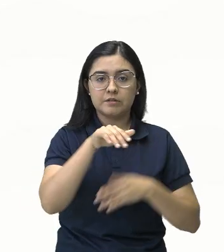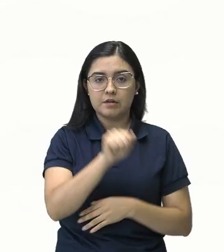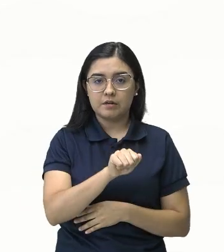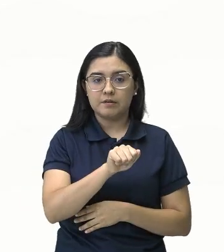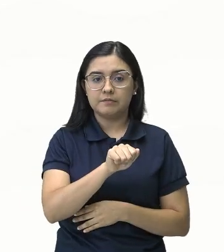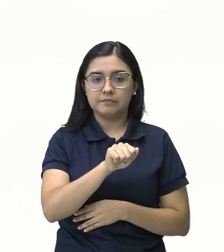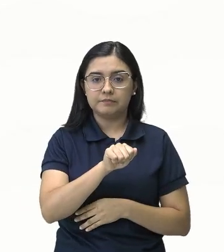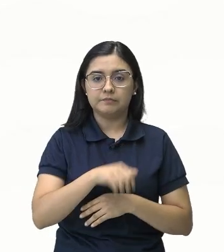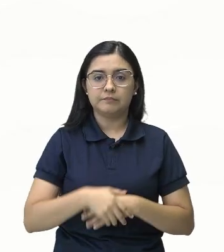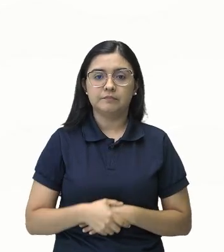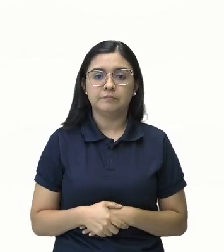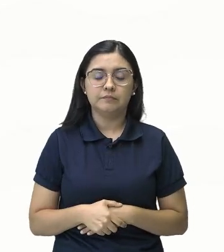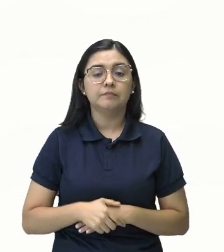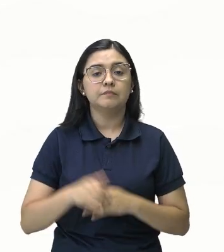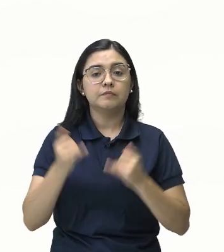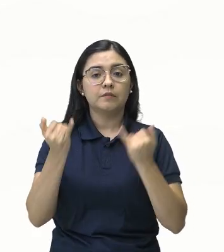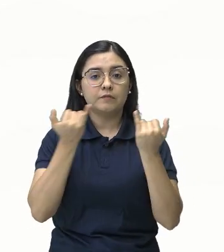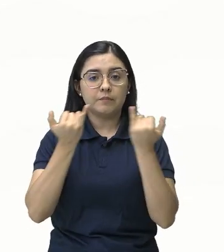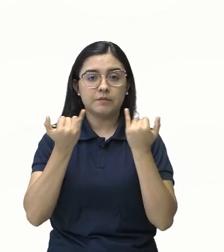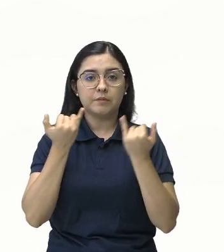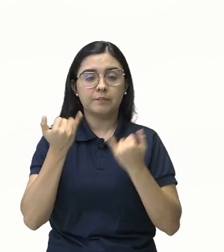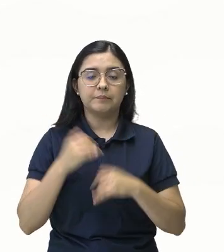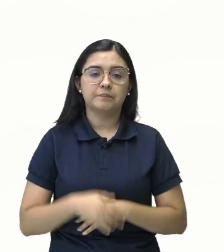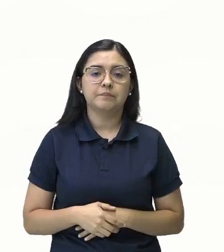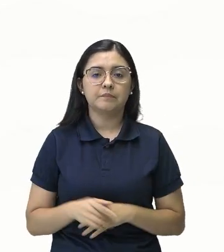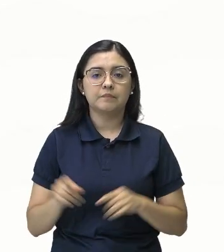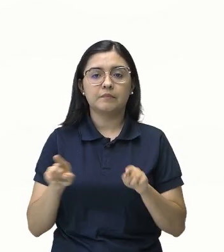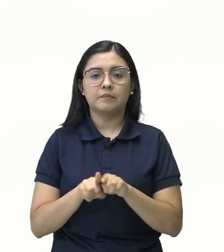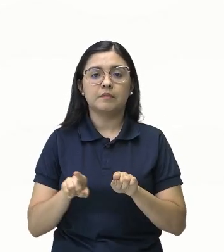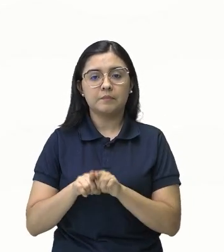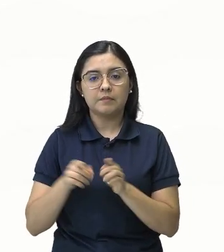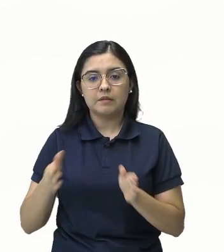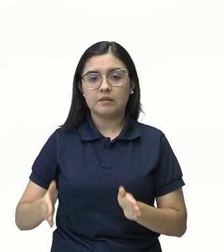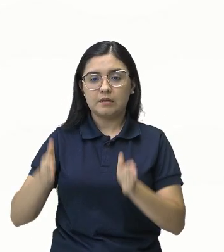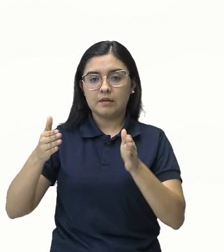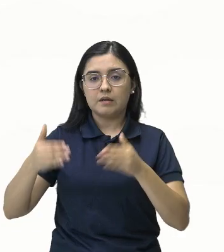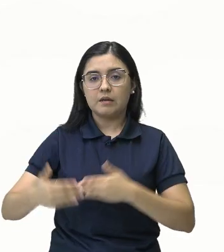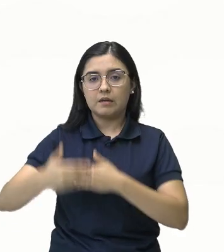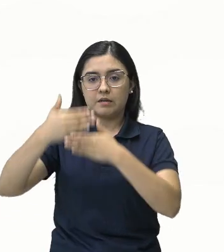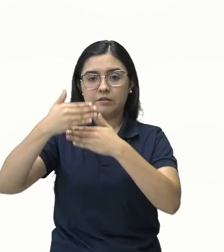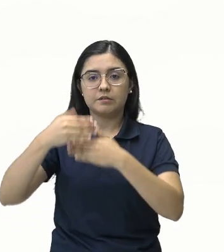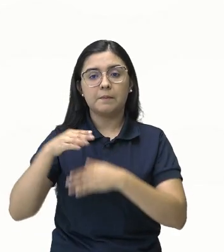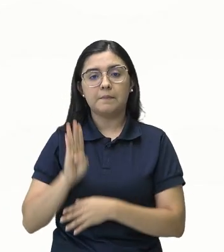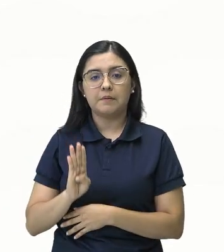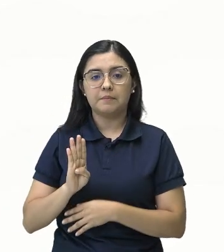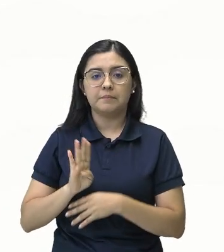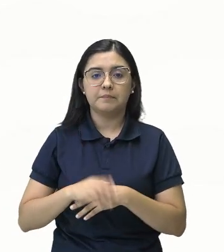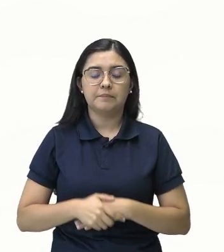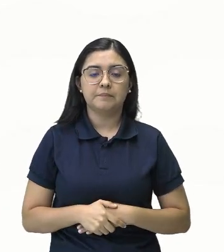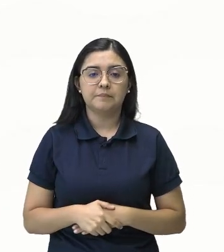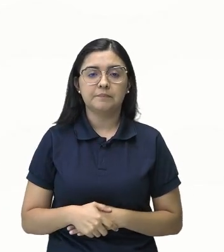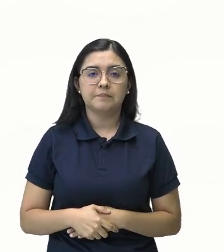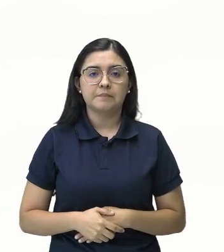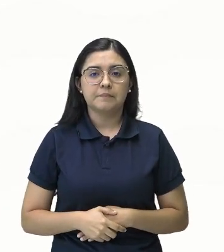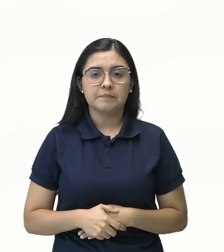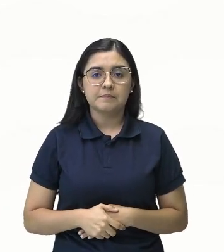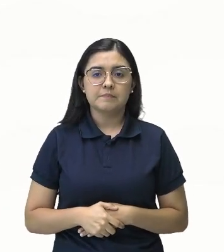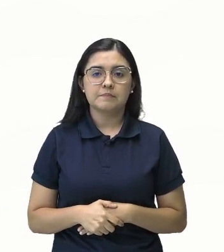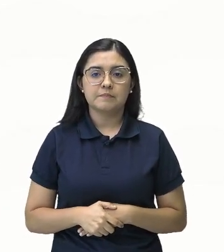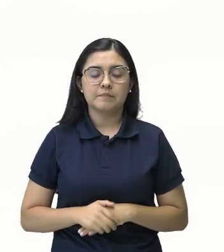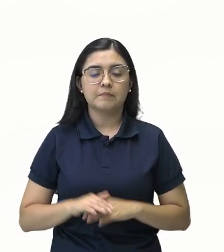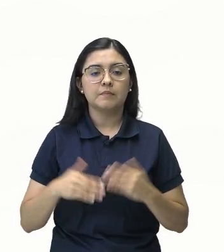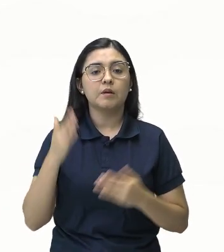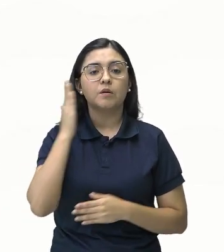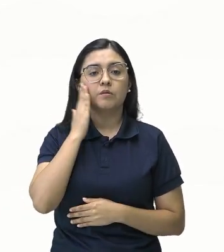então, olha a ordem das minhas informações, e o da caixa B? Então, eu sei que